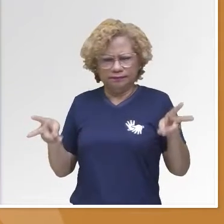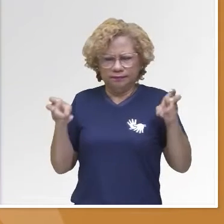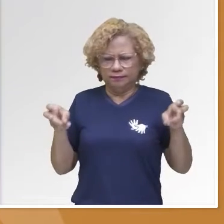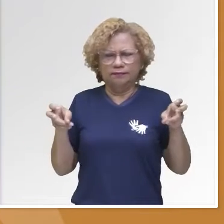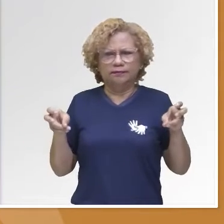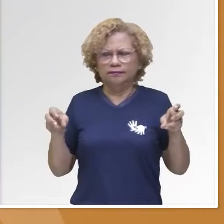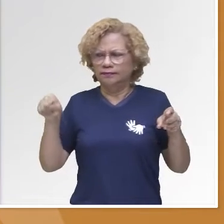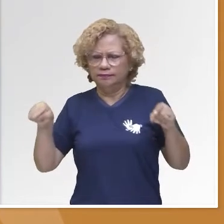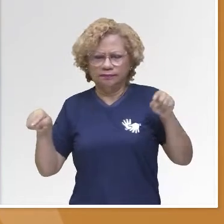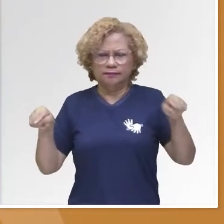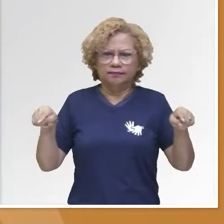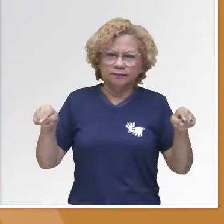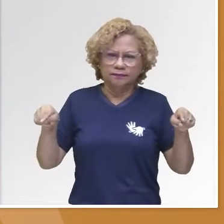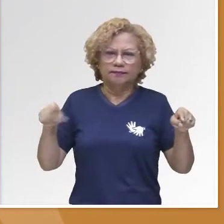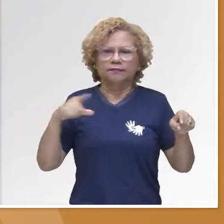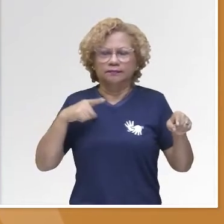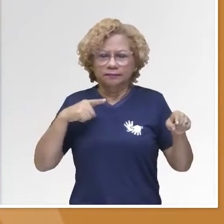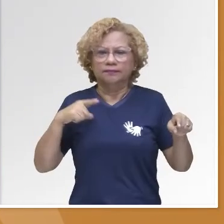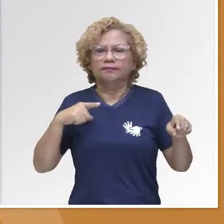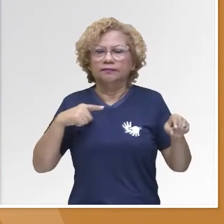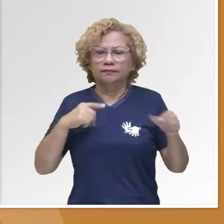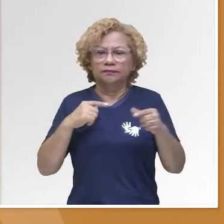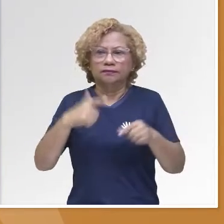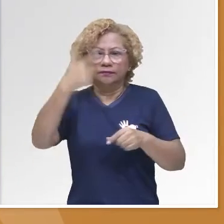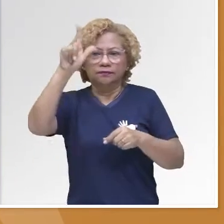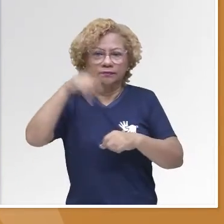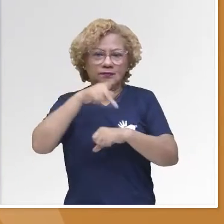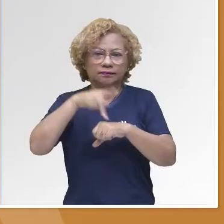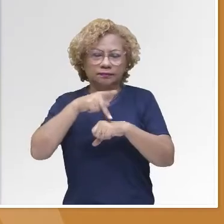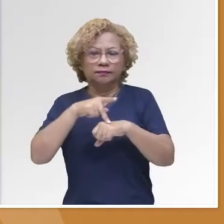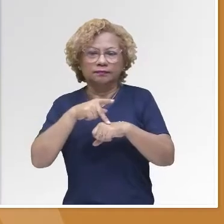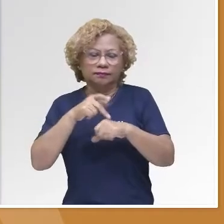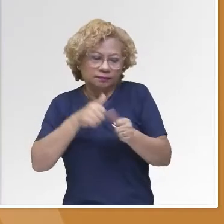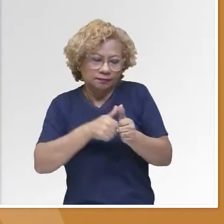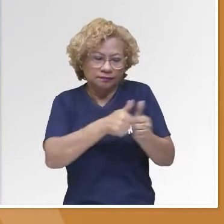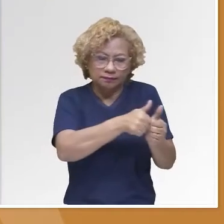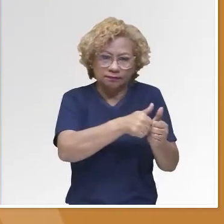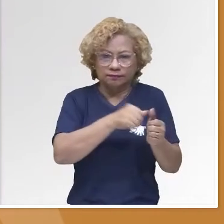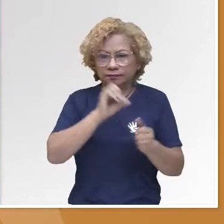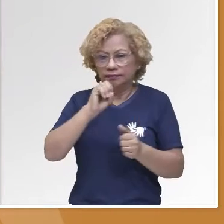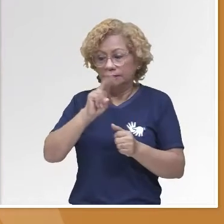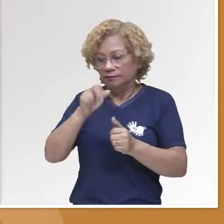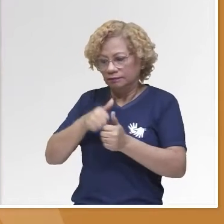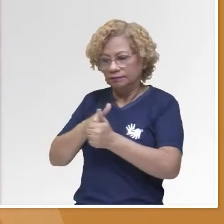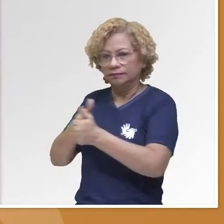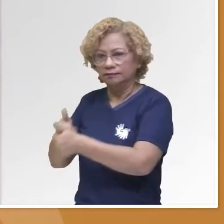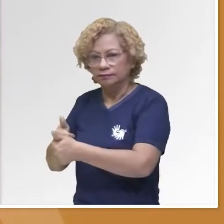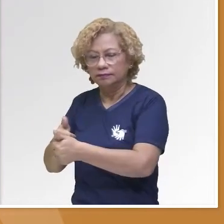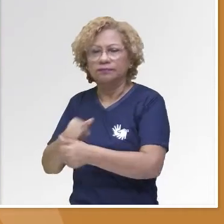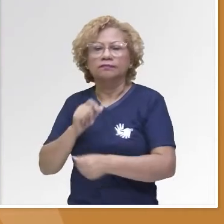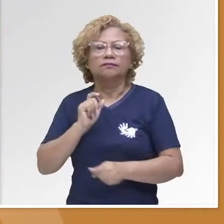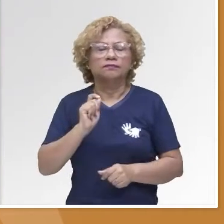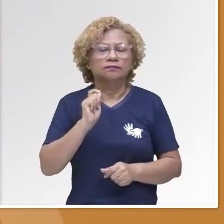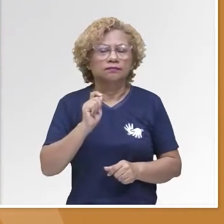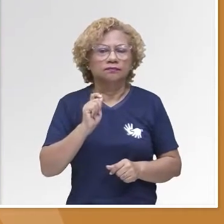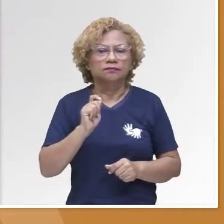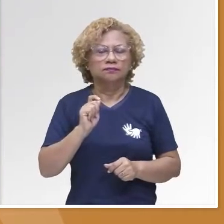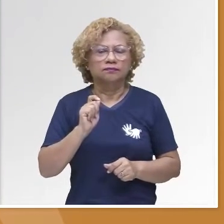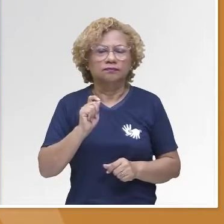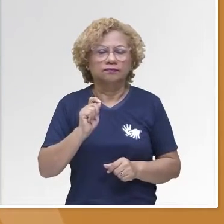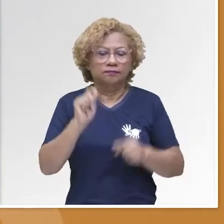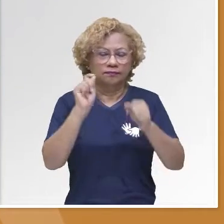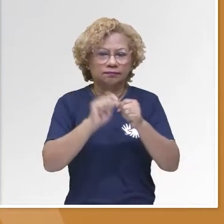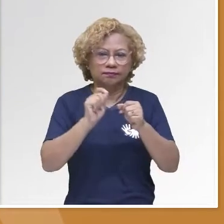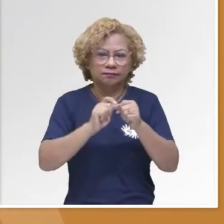que começam a se juntar, né, verificando o que eles poderiam fazer para desenvolver